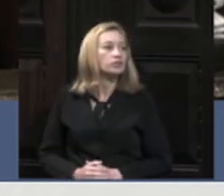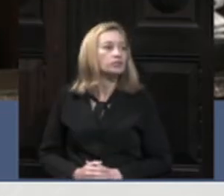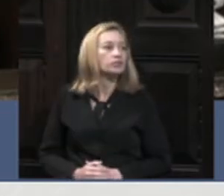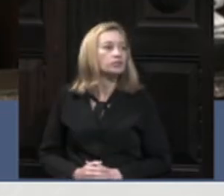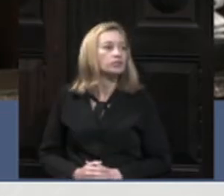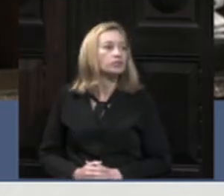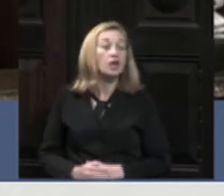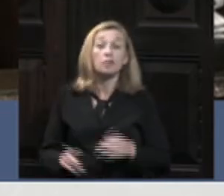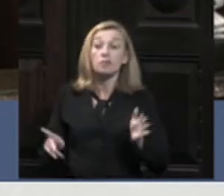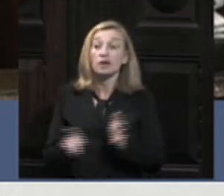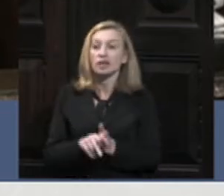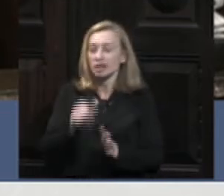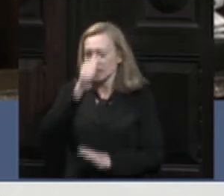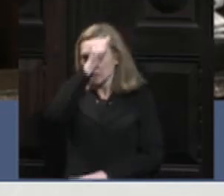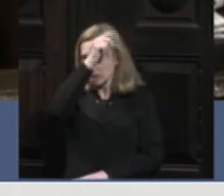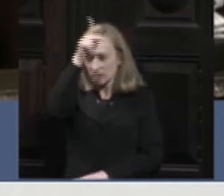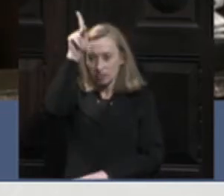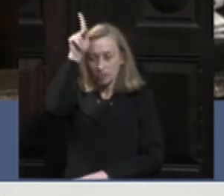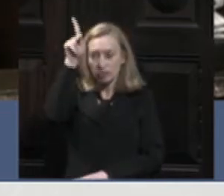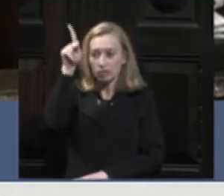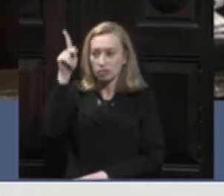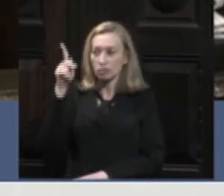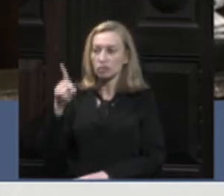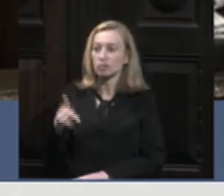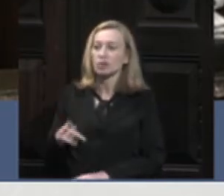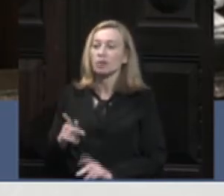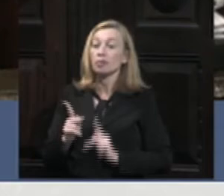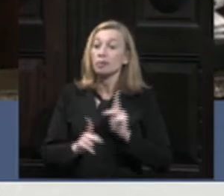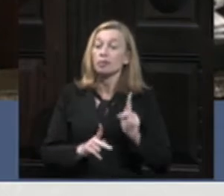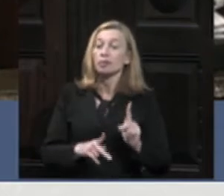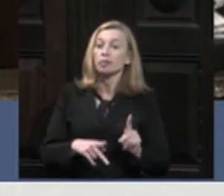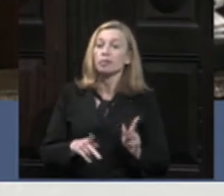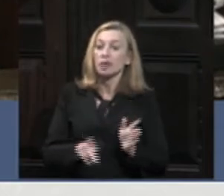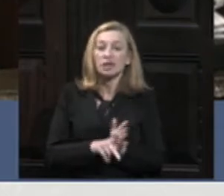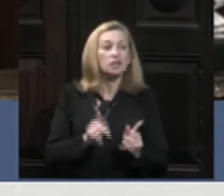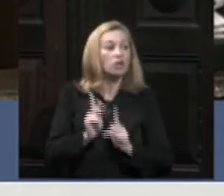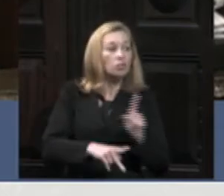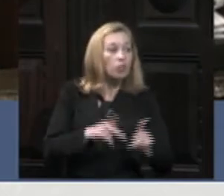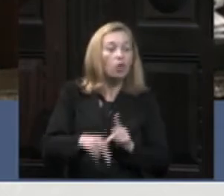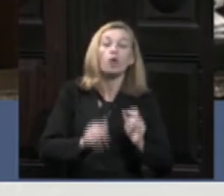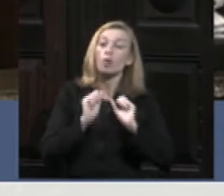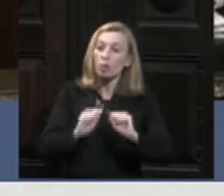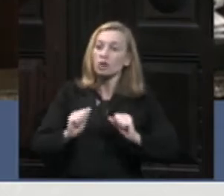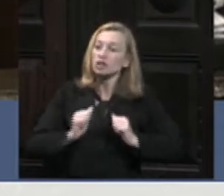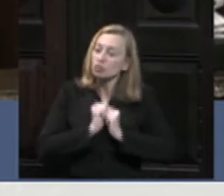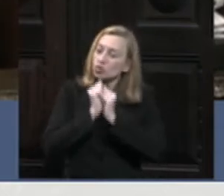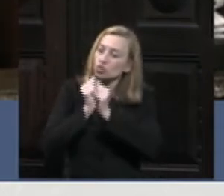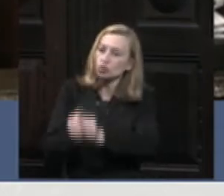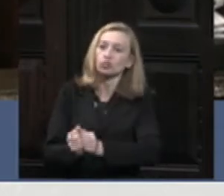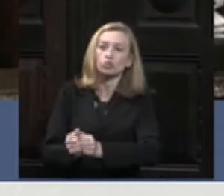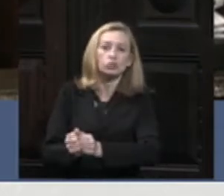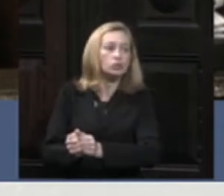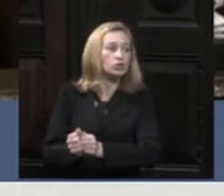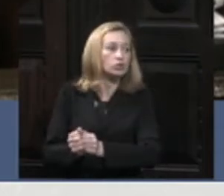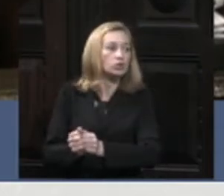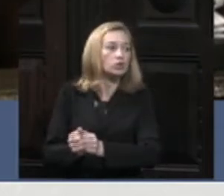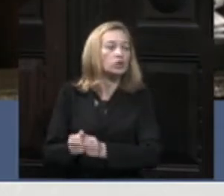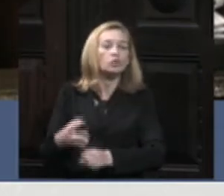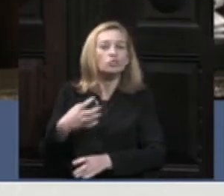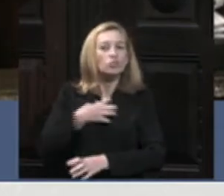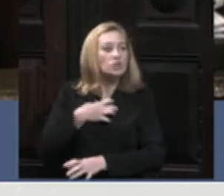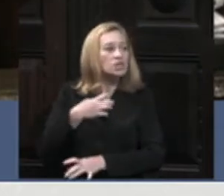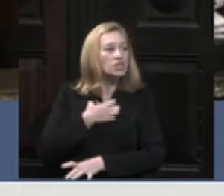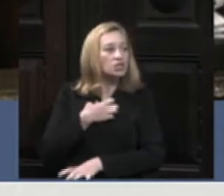SEDAI pública, indivisível, que possamos caminhar no